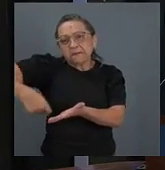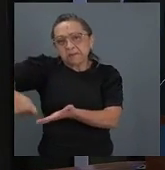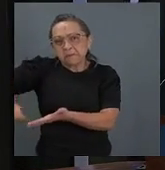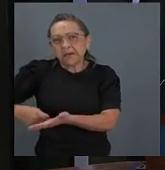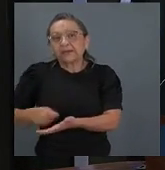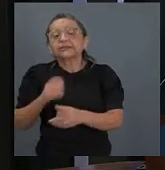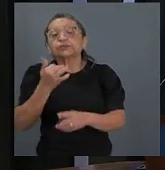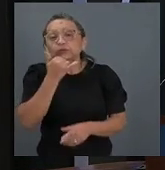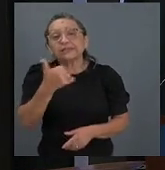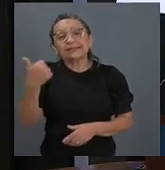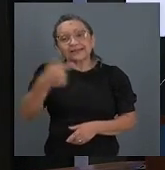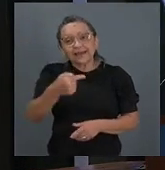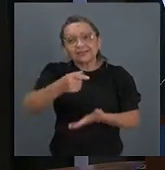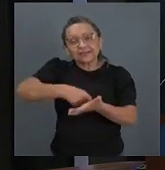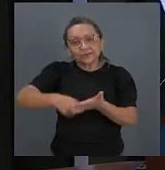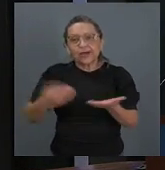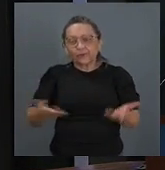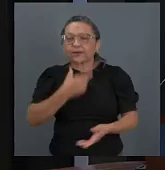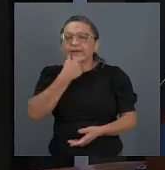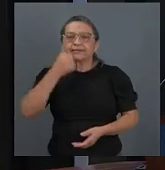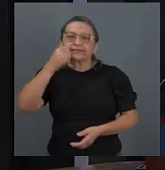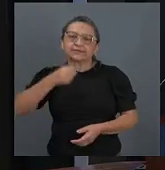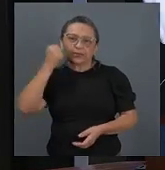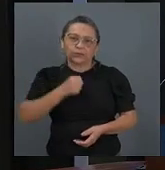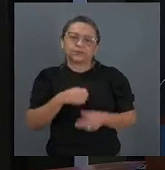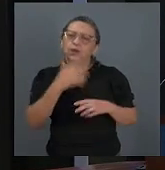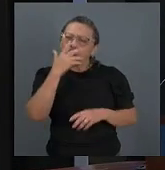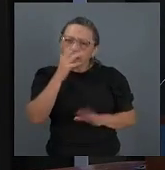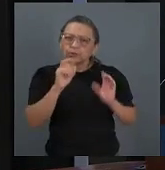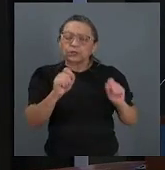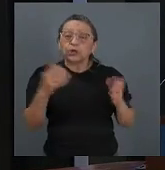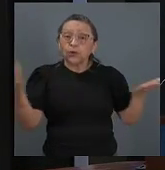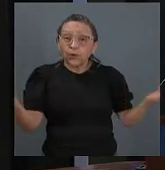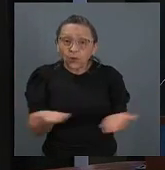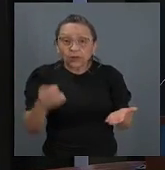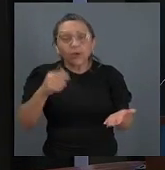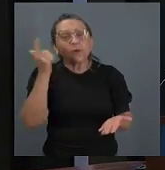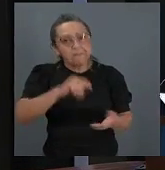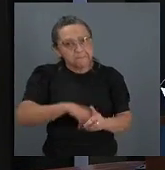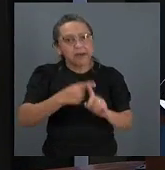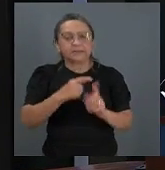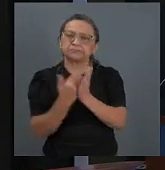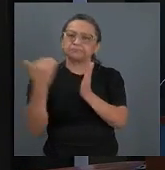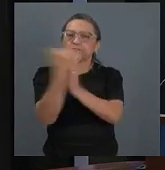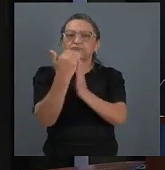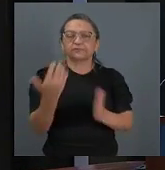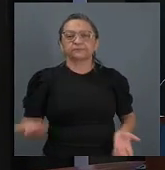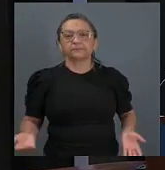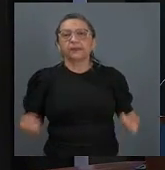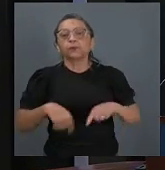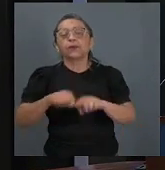senadores, 17 agora, assinatura de senadores, né? Eu acho que a gente hoje aqui consegue mais, bem mais,